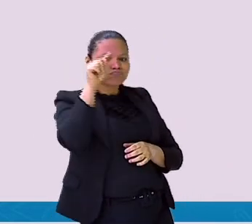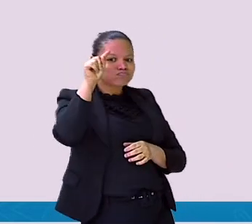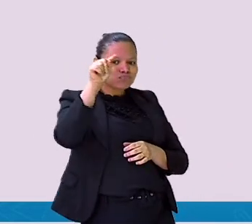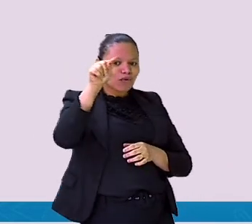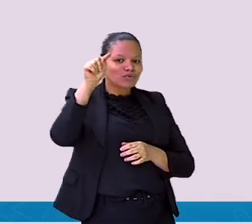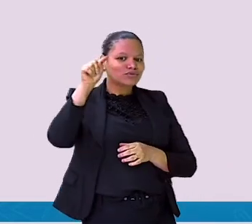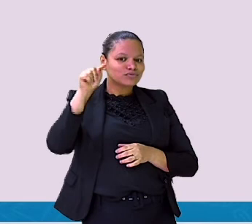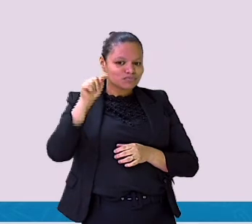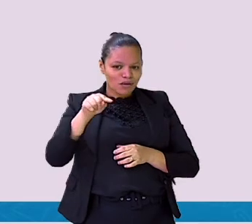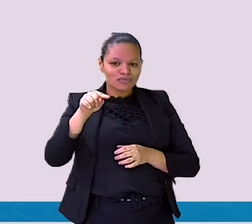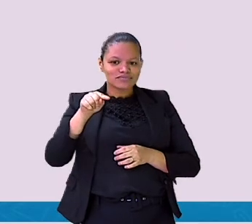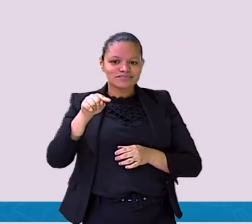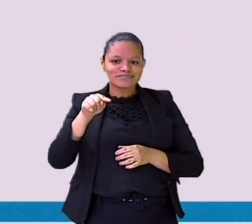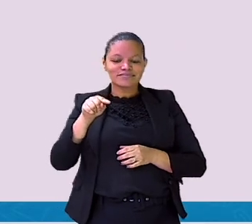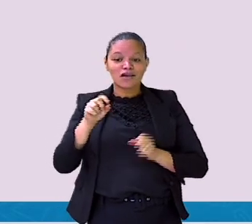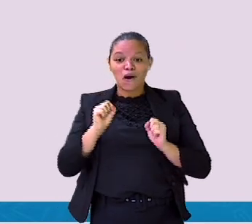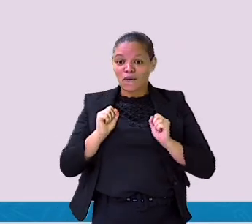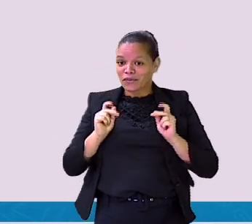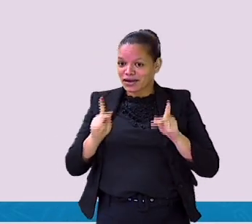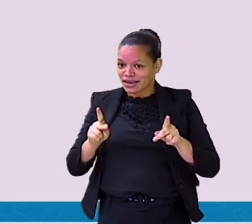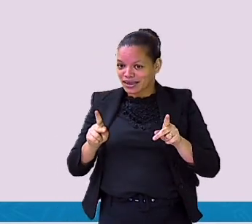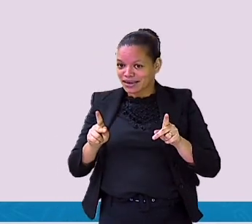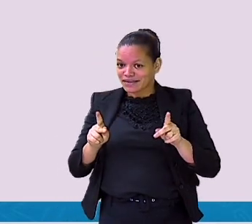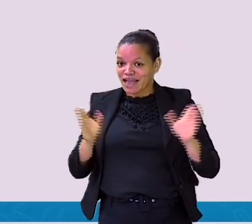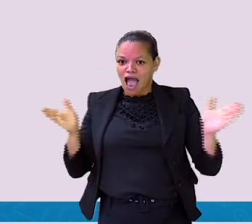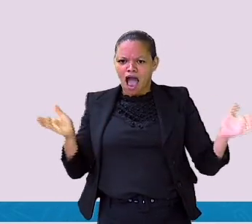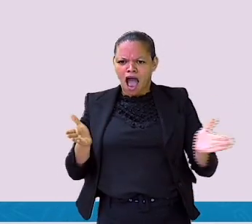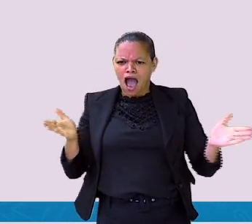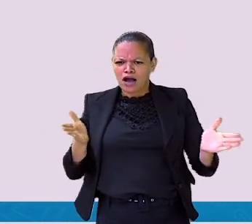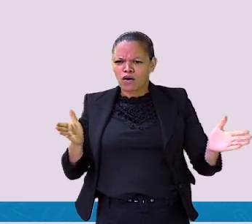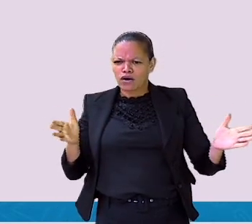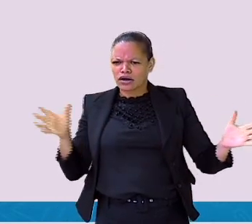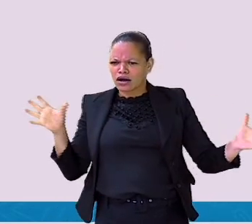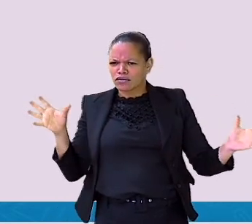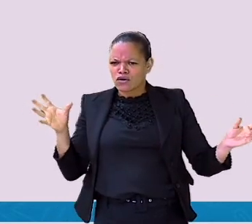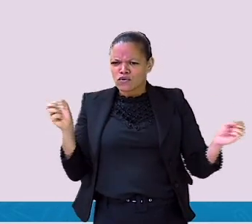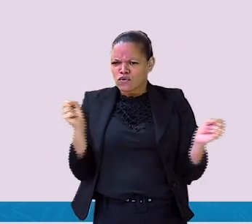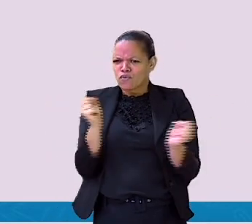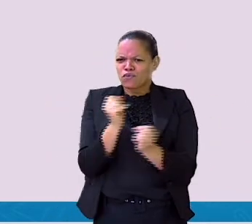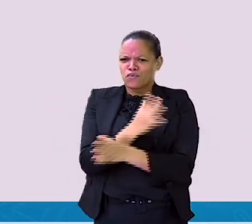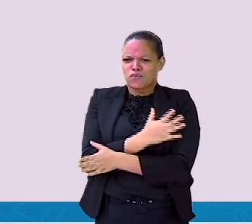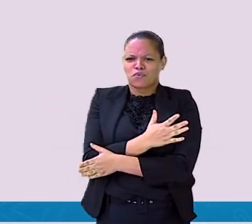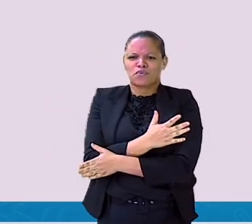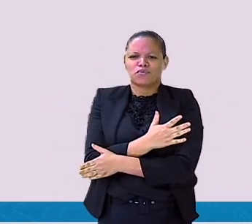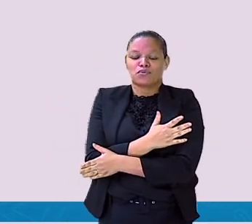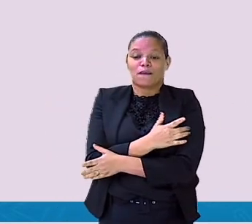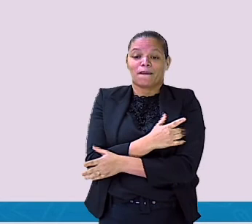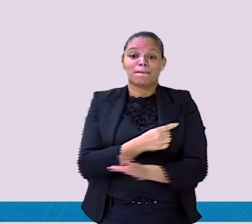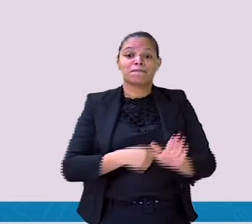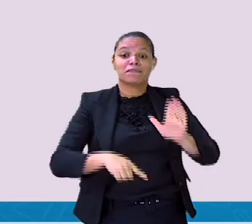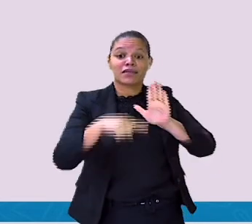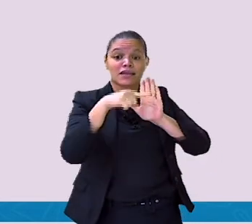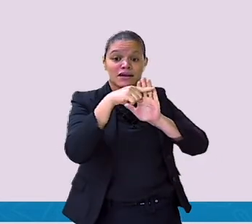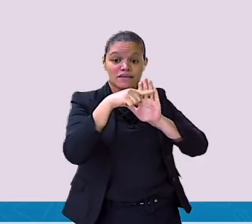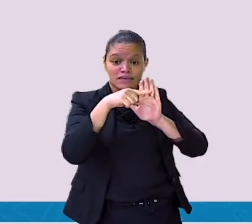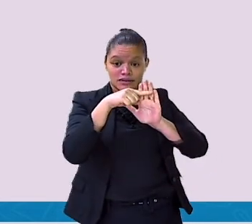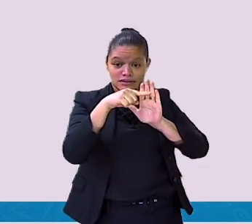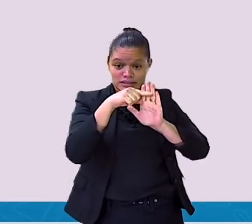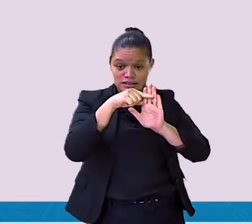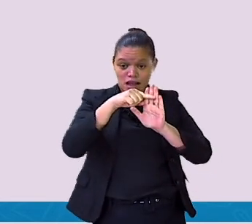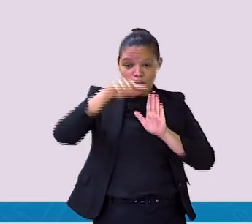do pavão. Então, vamos recapitular aí, ó. Travessão é um sinal de pontuação